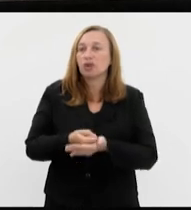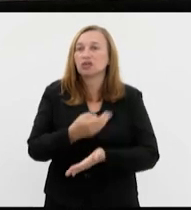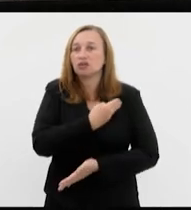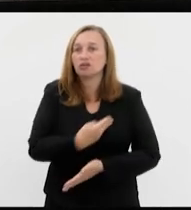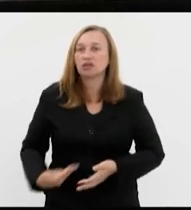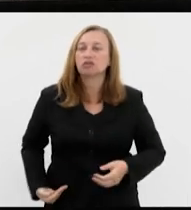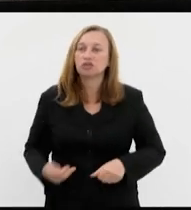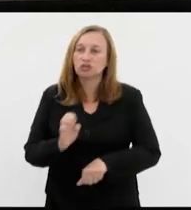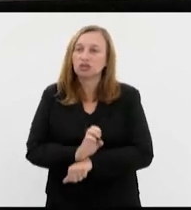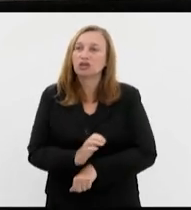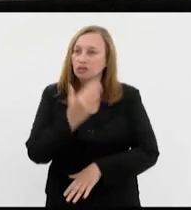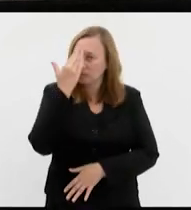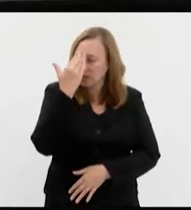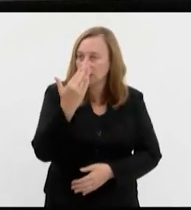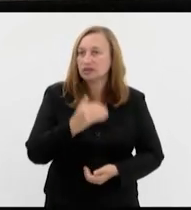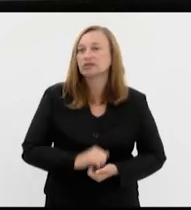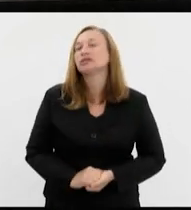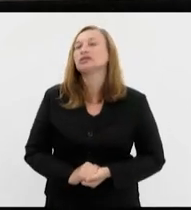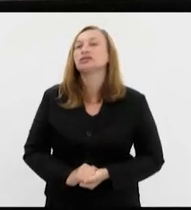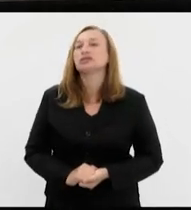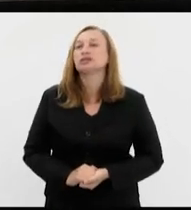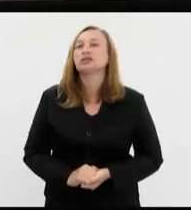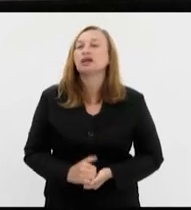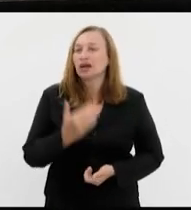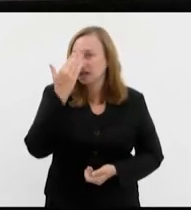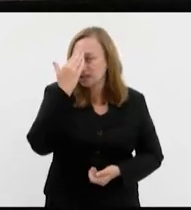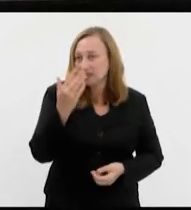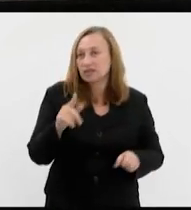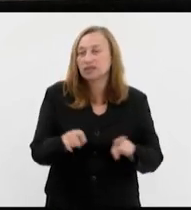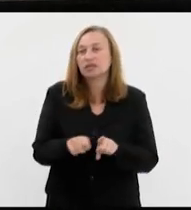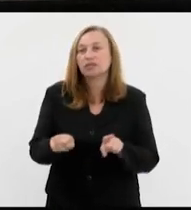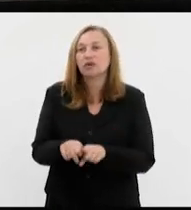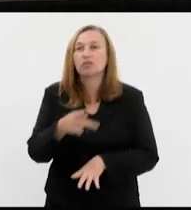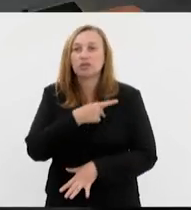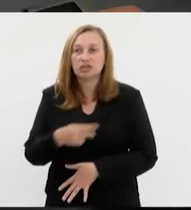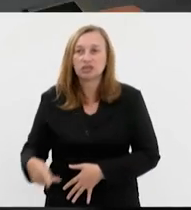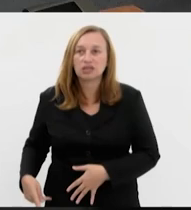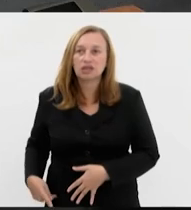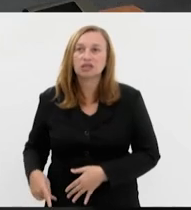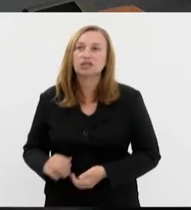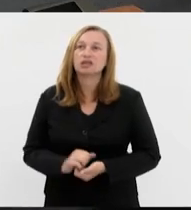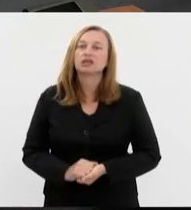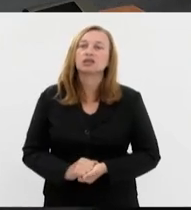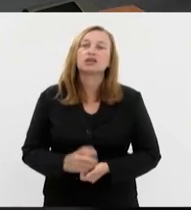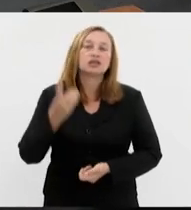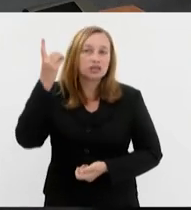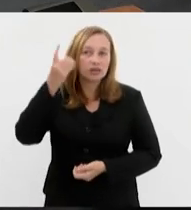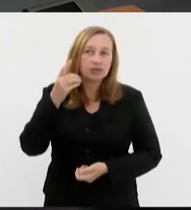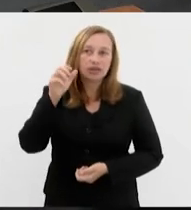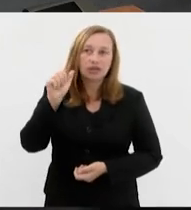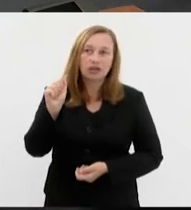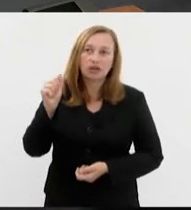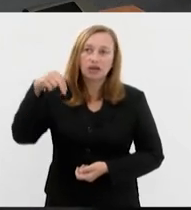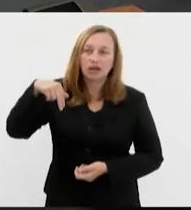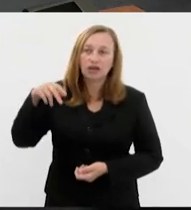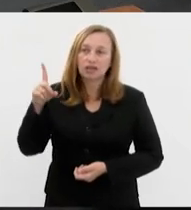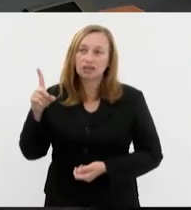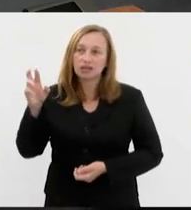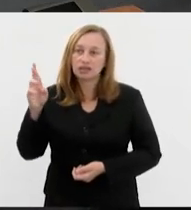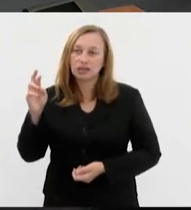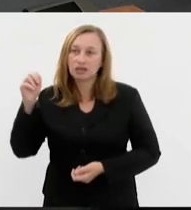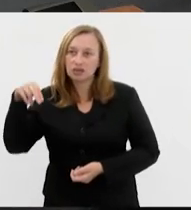questões. Muito obrigado. E agradeço também ao presidente, né, ao seu deputado Anderson Bolsonaro Moraes,